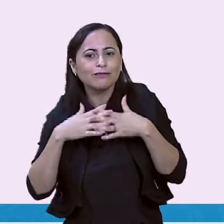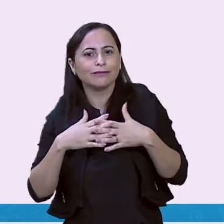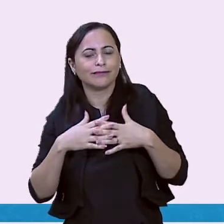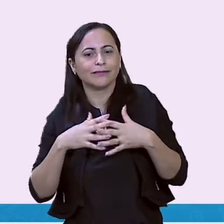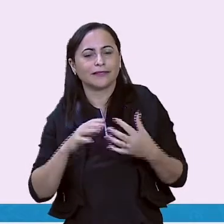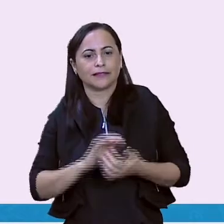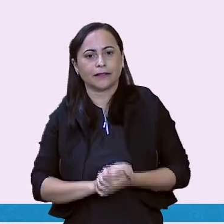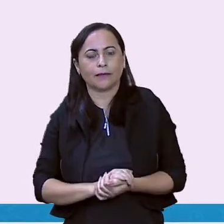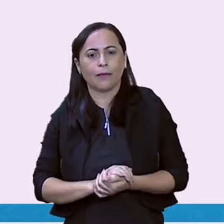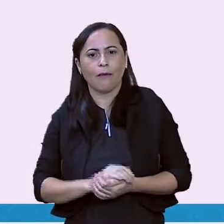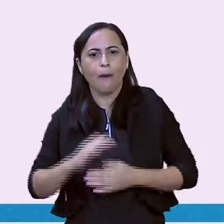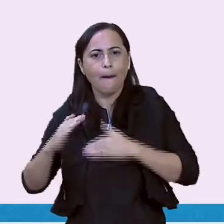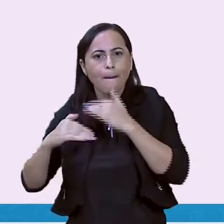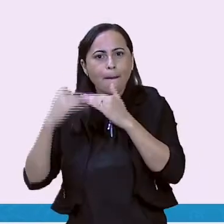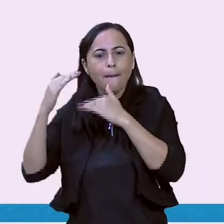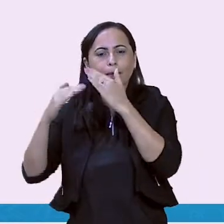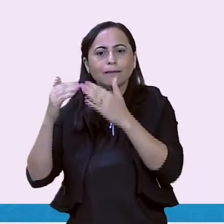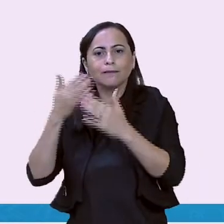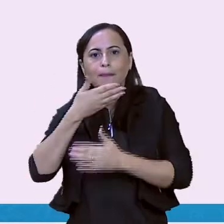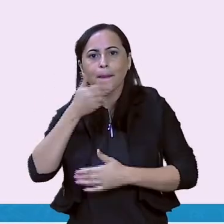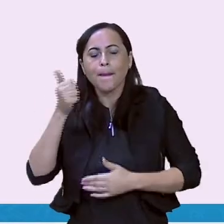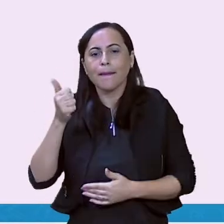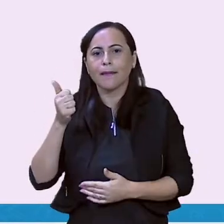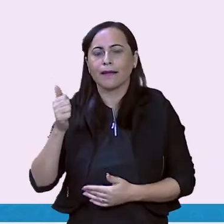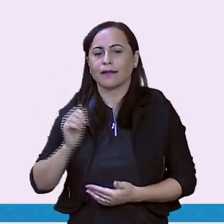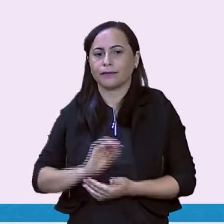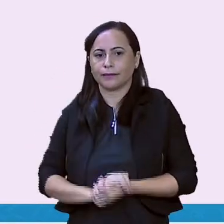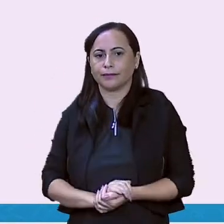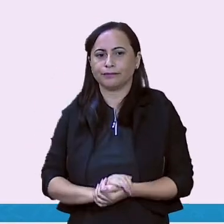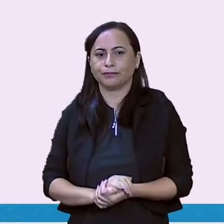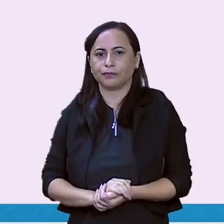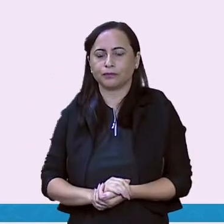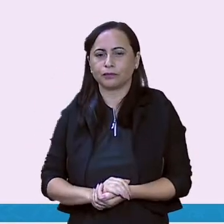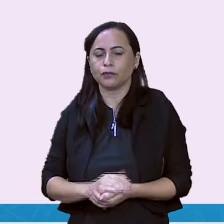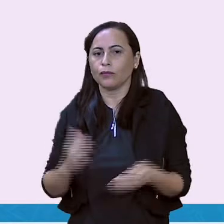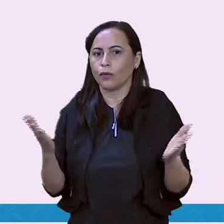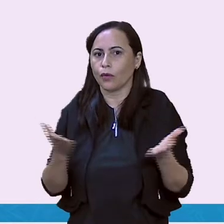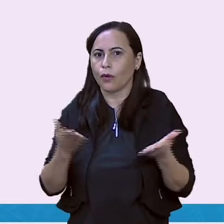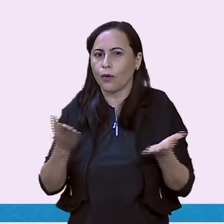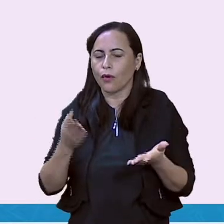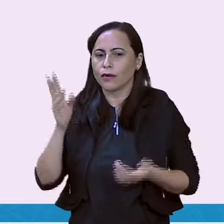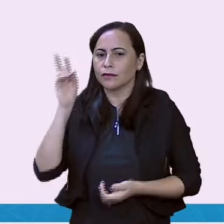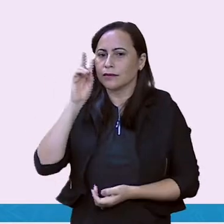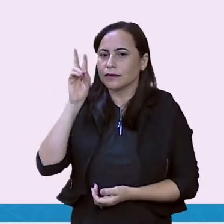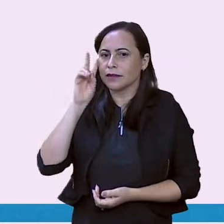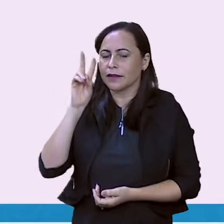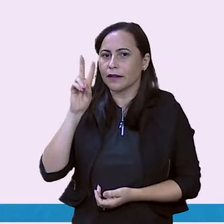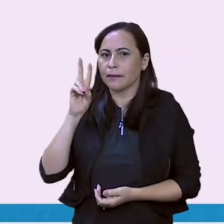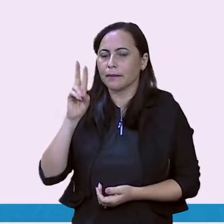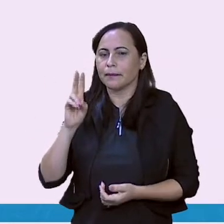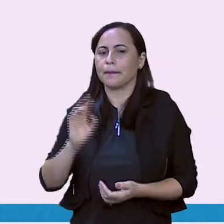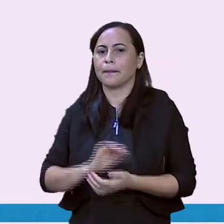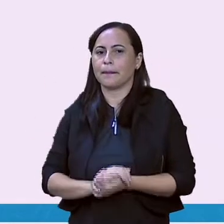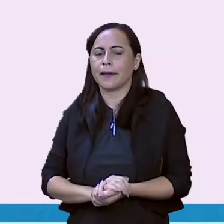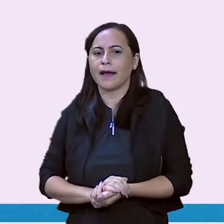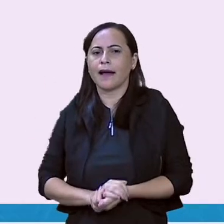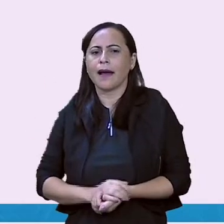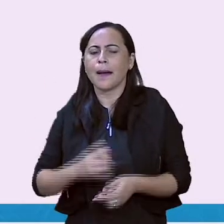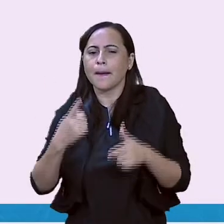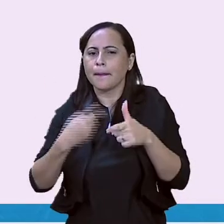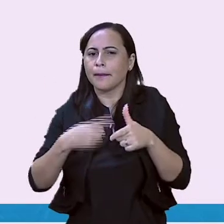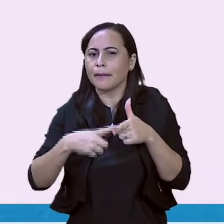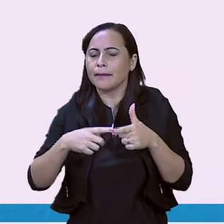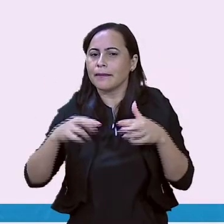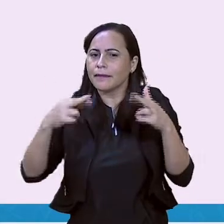nosso raciocínio. Vamos revisar conceitos trabalhados através de situações-problema? Chegou a hora de testar